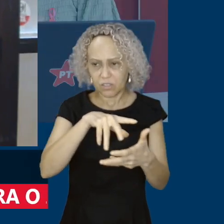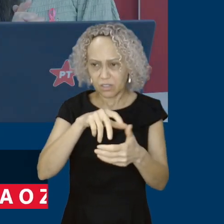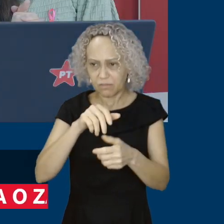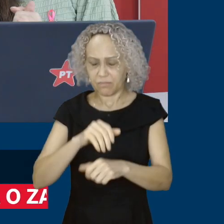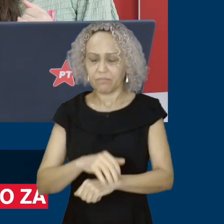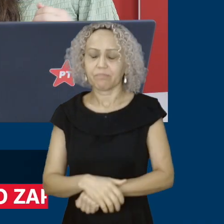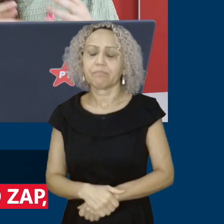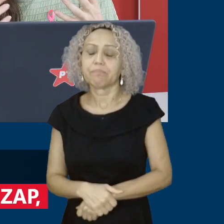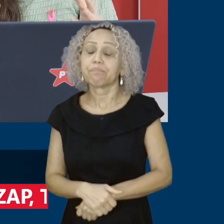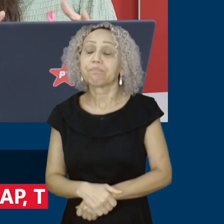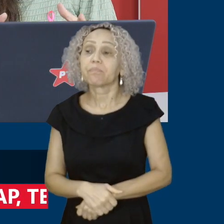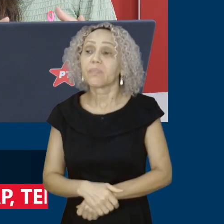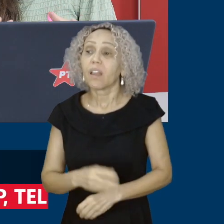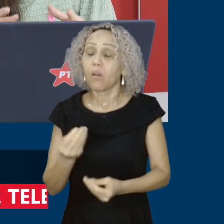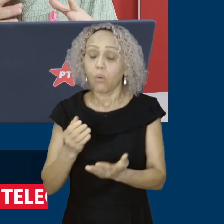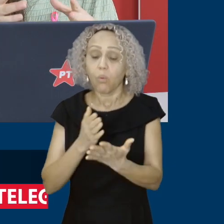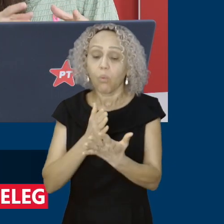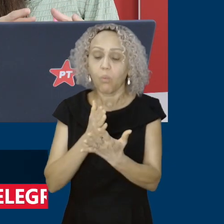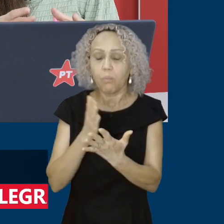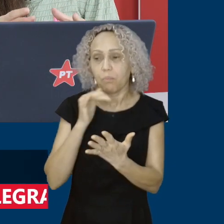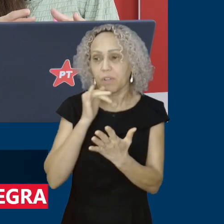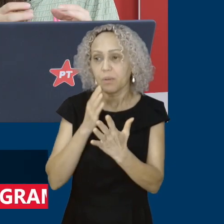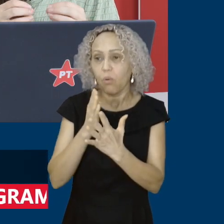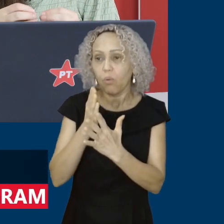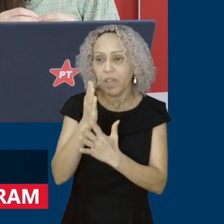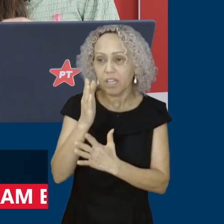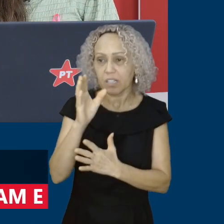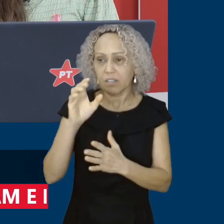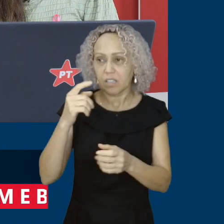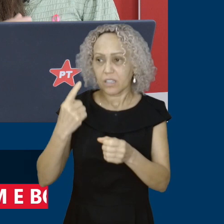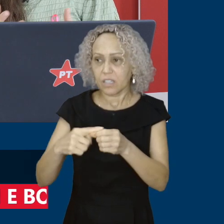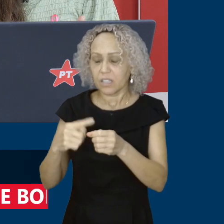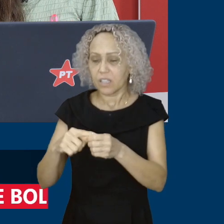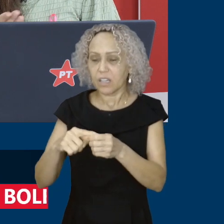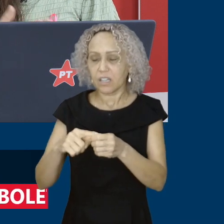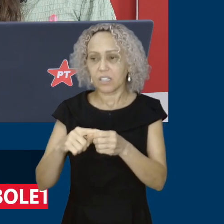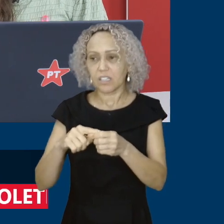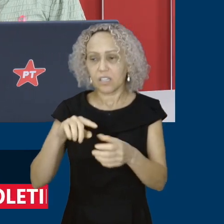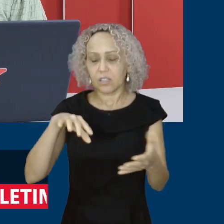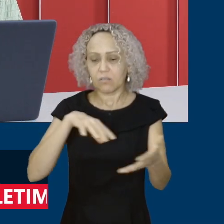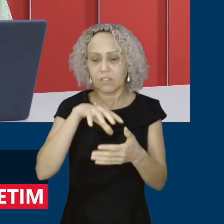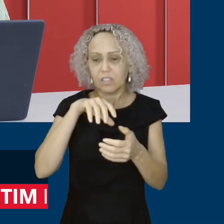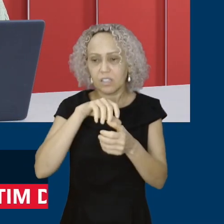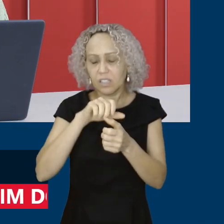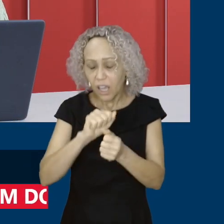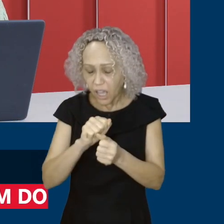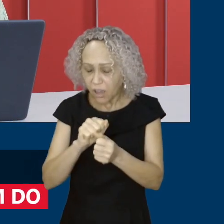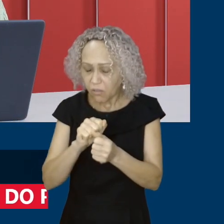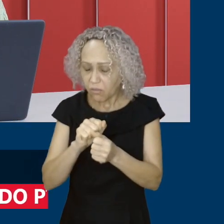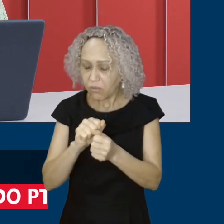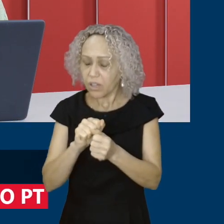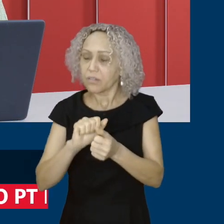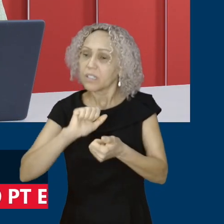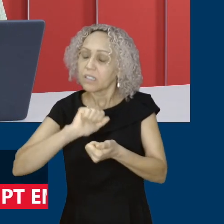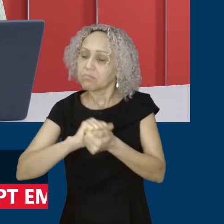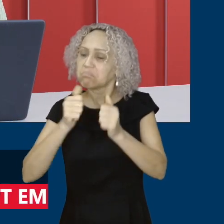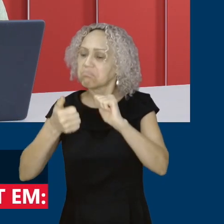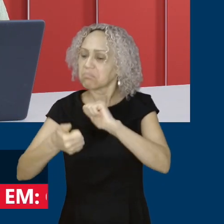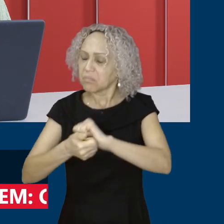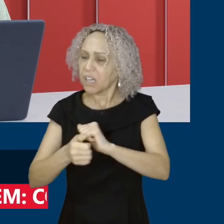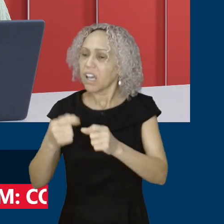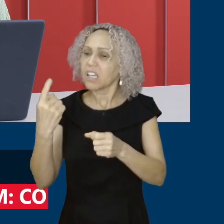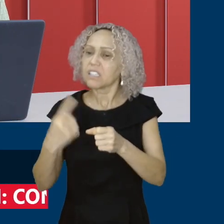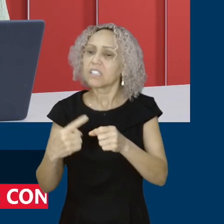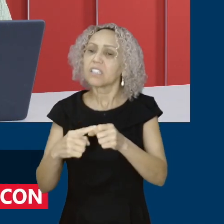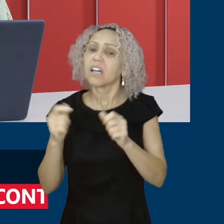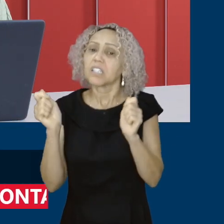O eixo Cidades Sustentáveis e Resilientes prevê ações para que as cidades se adaptem às mudanças climáticas e ofereçam aí uma